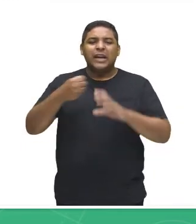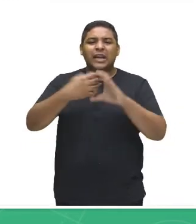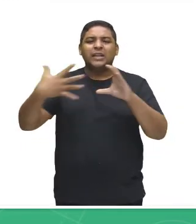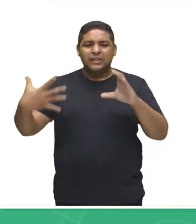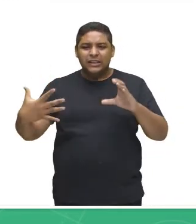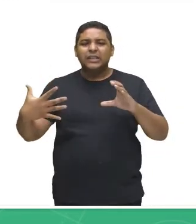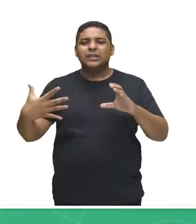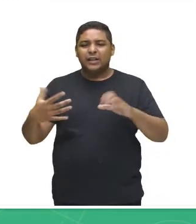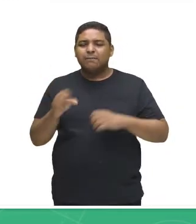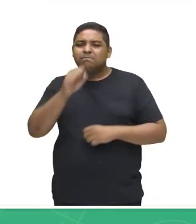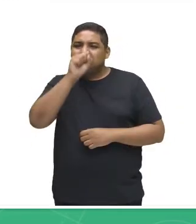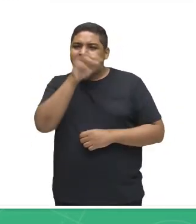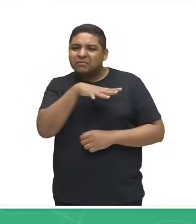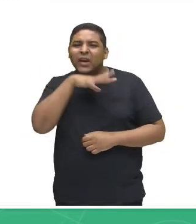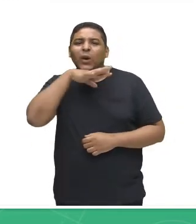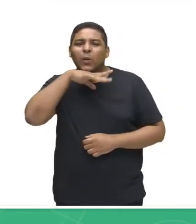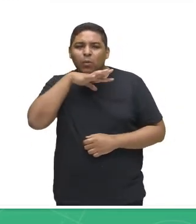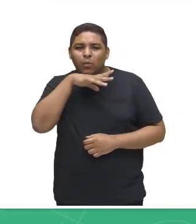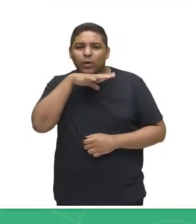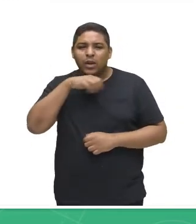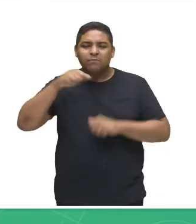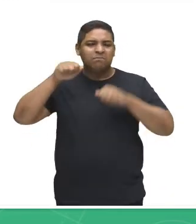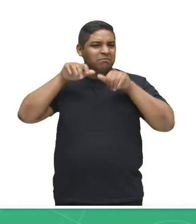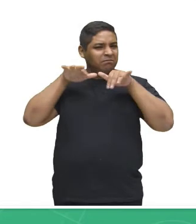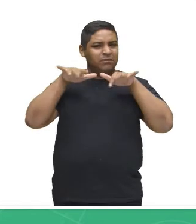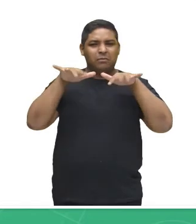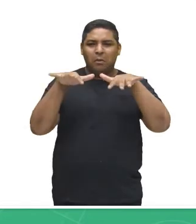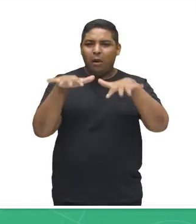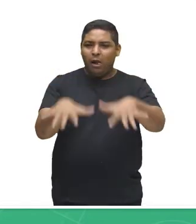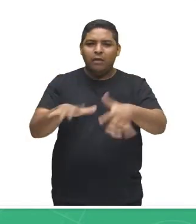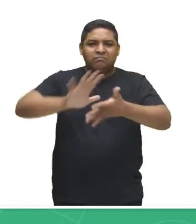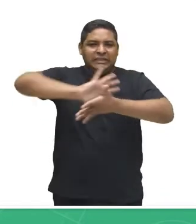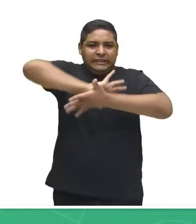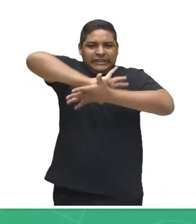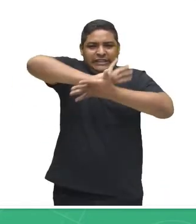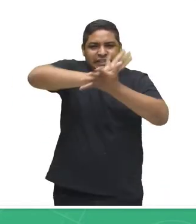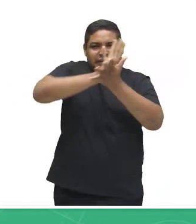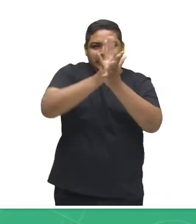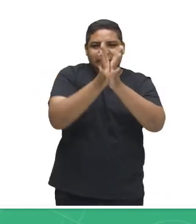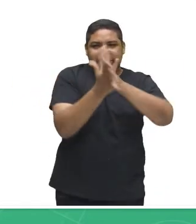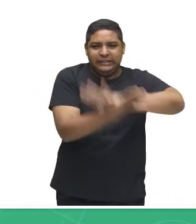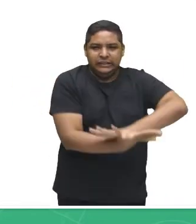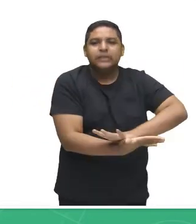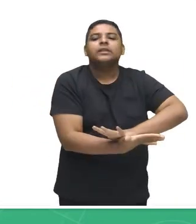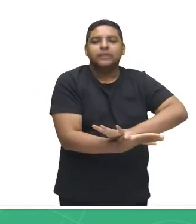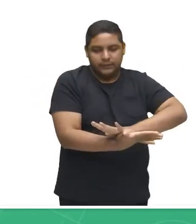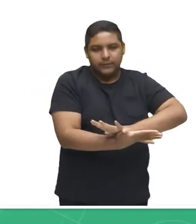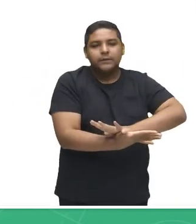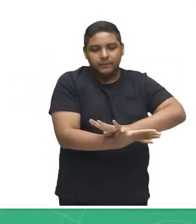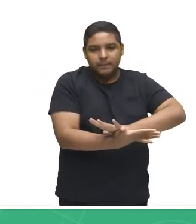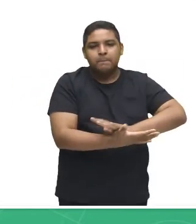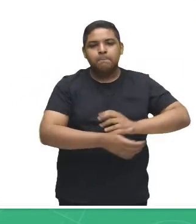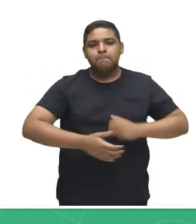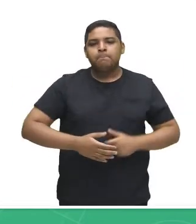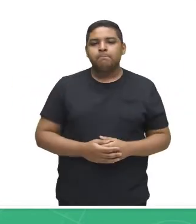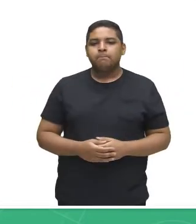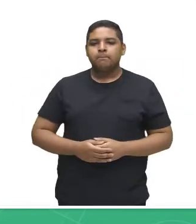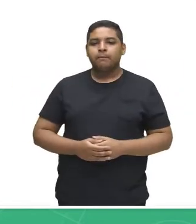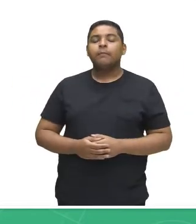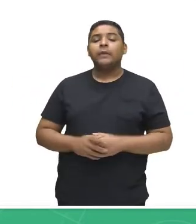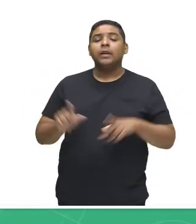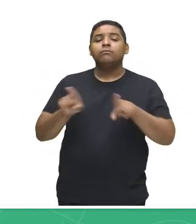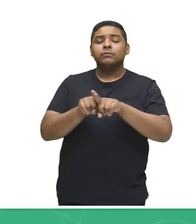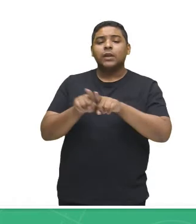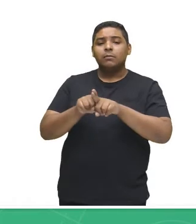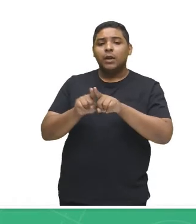Então, todas as invasões deles, elas eram destrutivas. Também politeístas, também voltados para a agricultura, mas